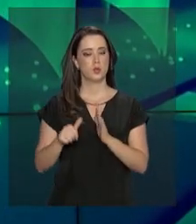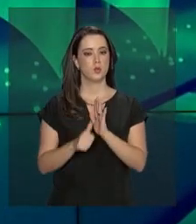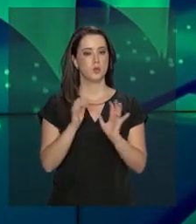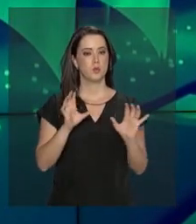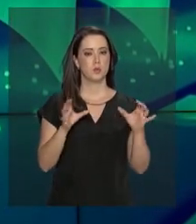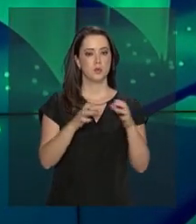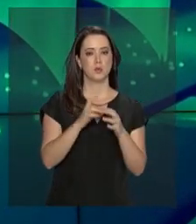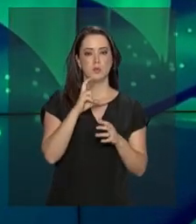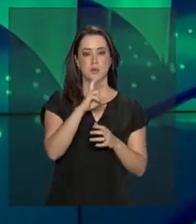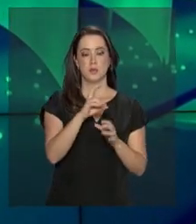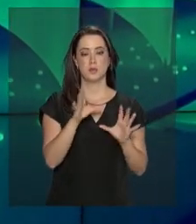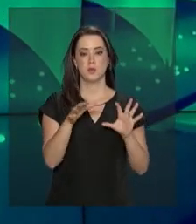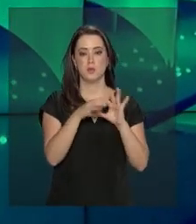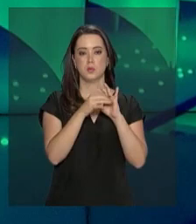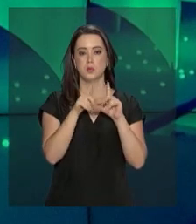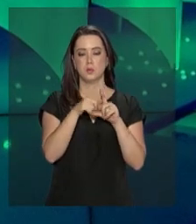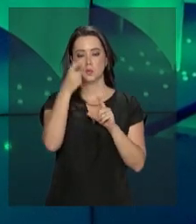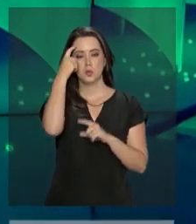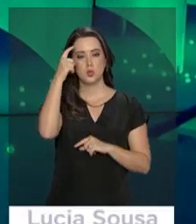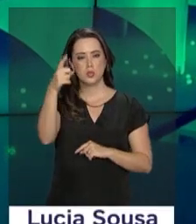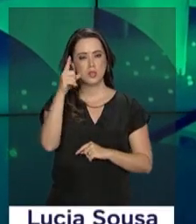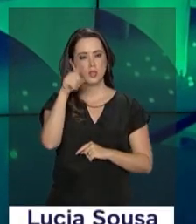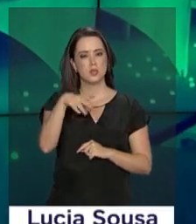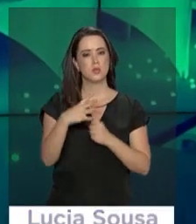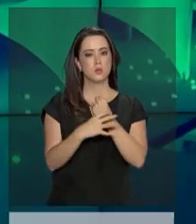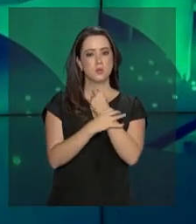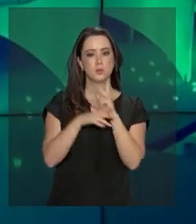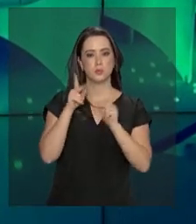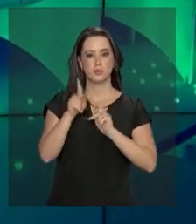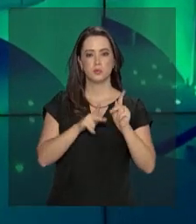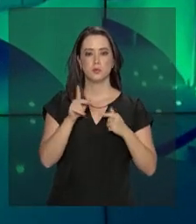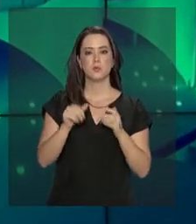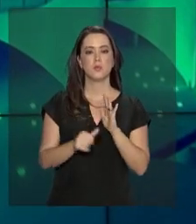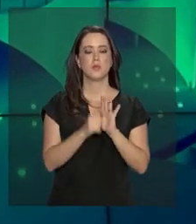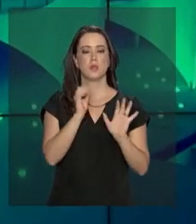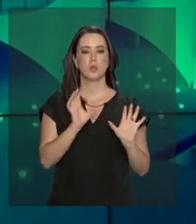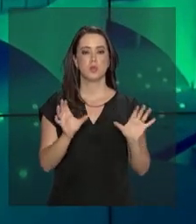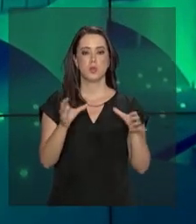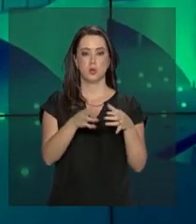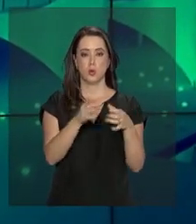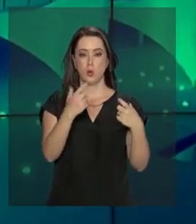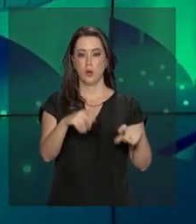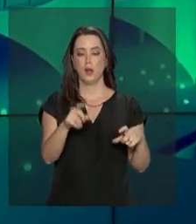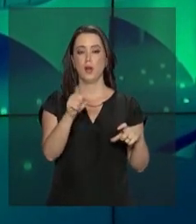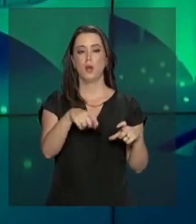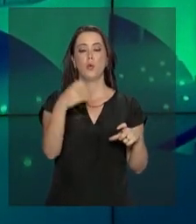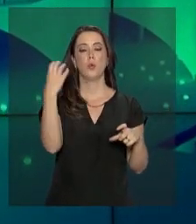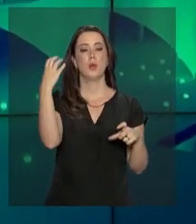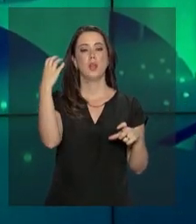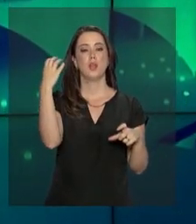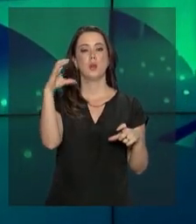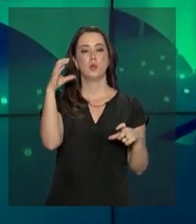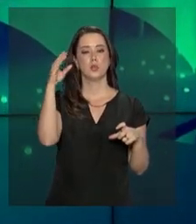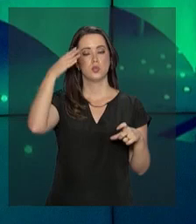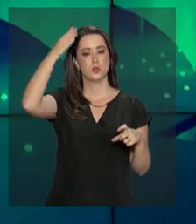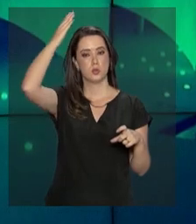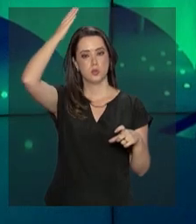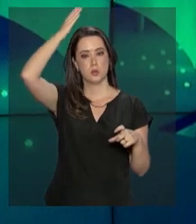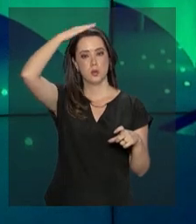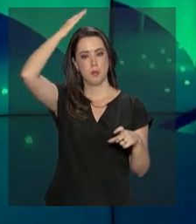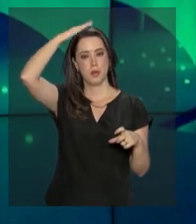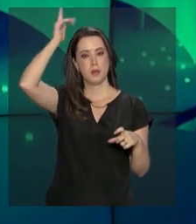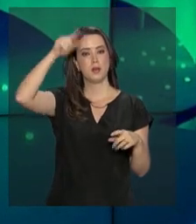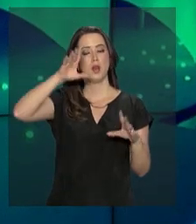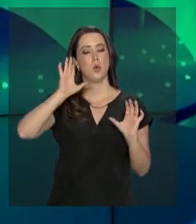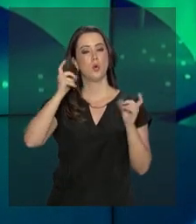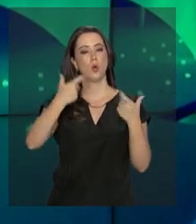dos cinco centros integrados de inteligência de segurança pública essa primeira unidade fica em curitiba no paraná a rede de